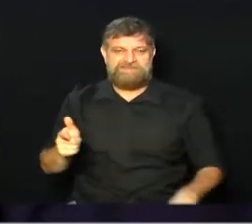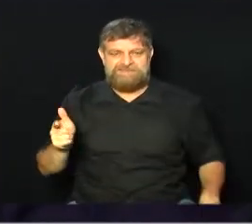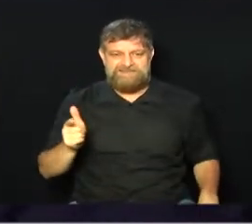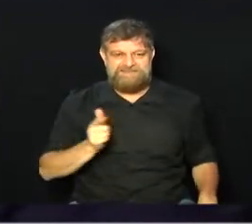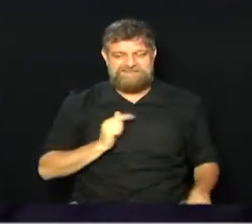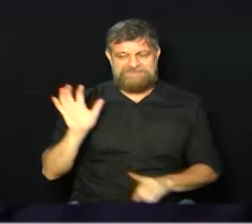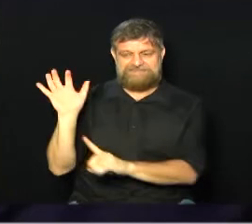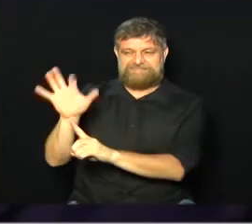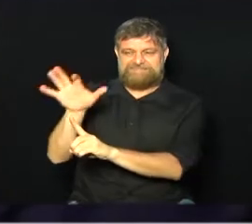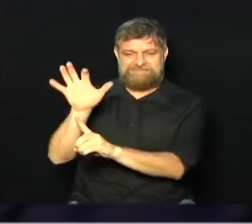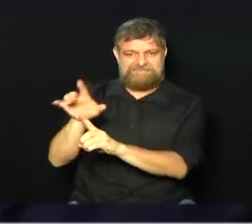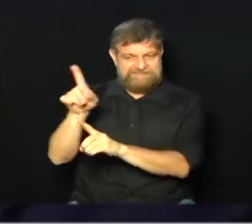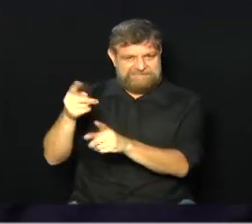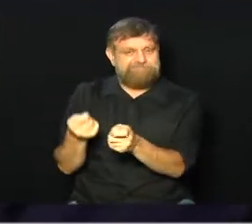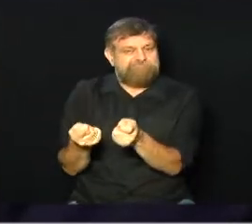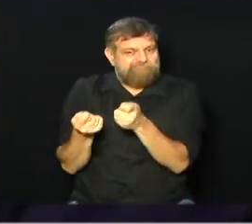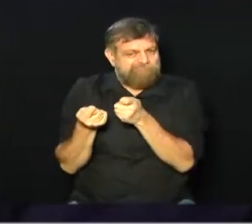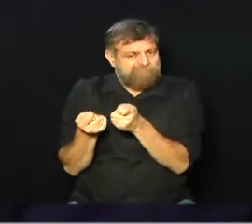né? mão fechada mesmo.